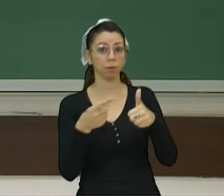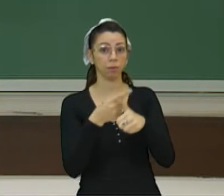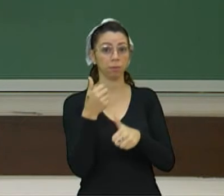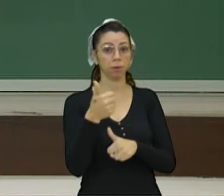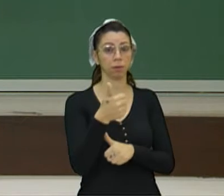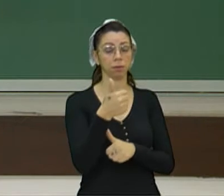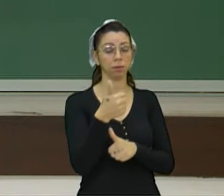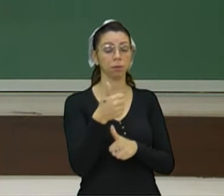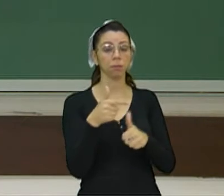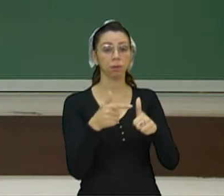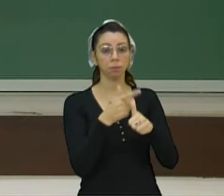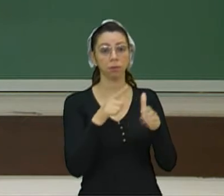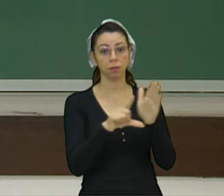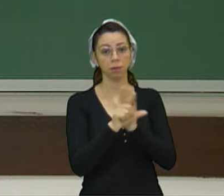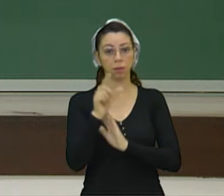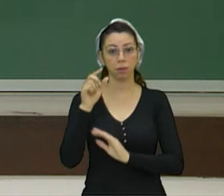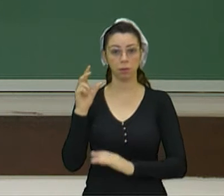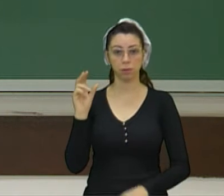Ohm.